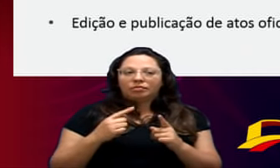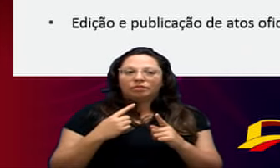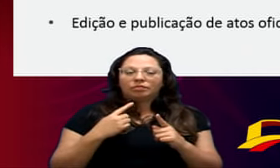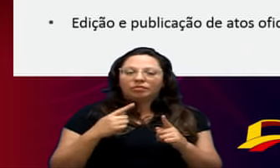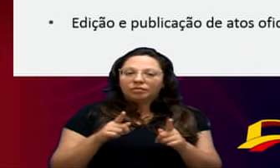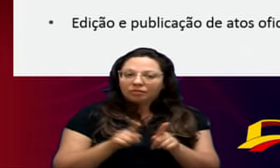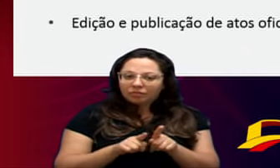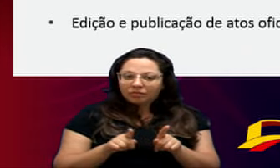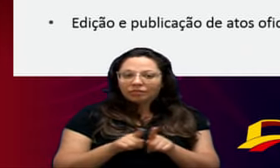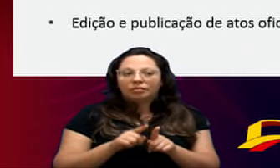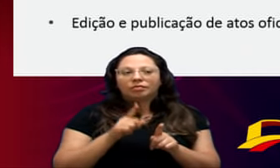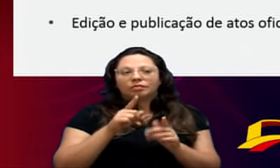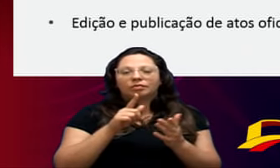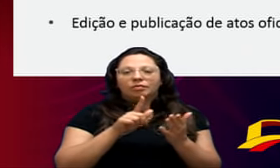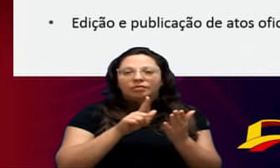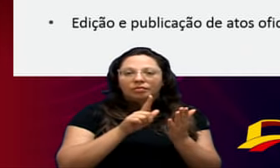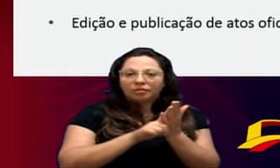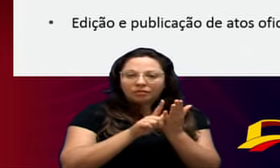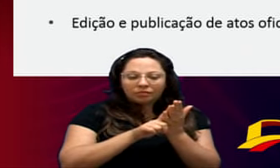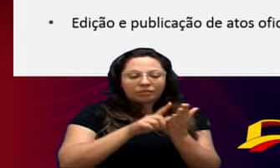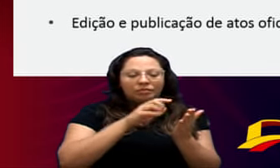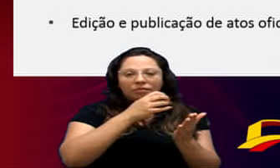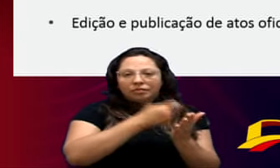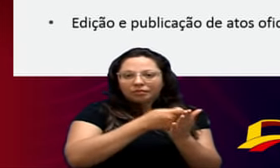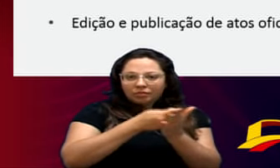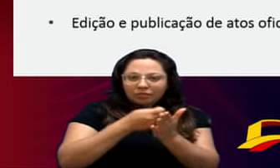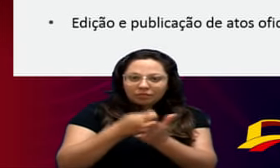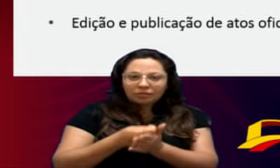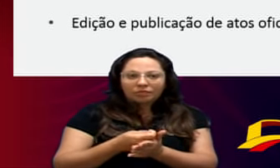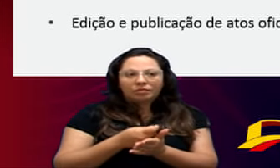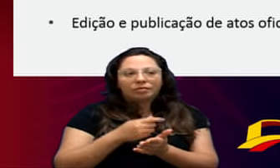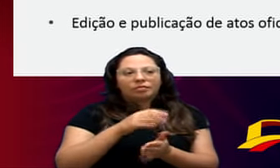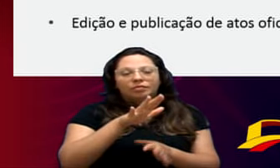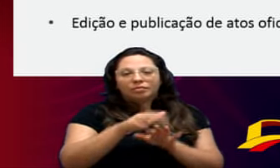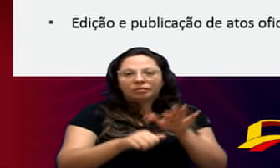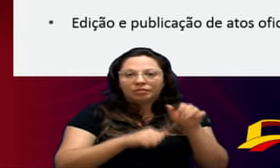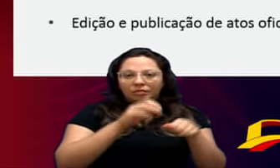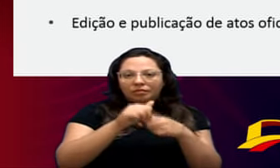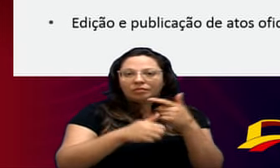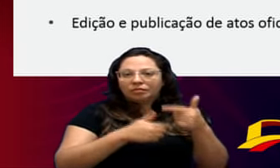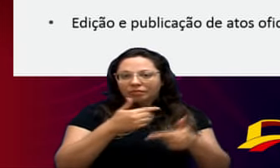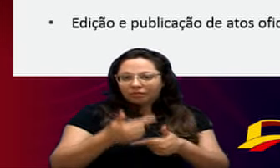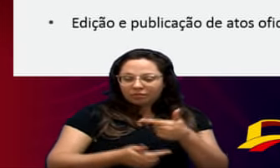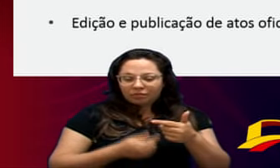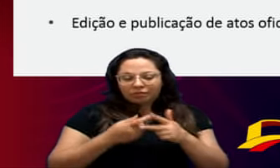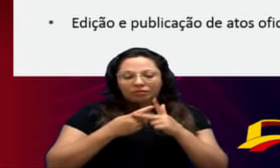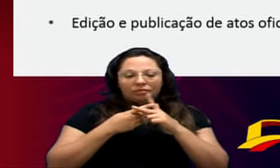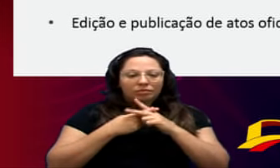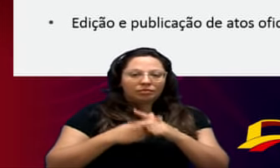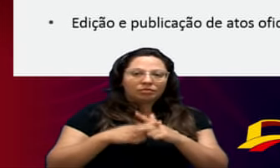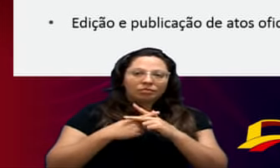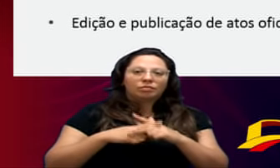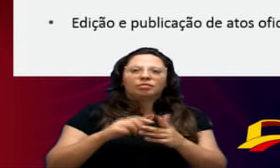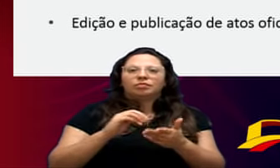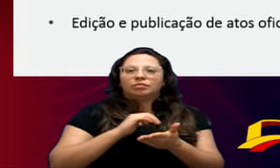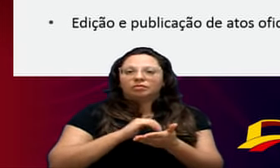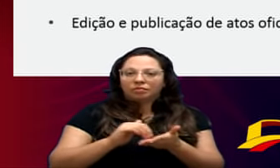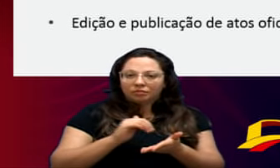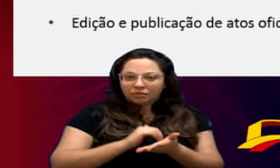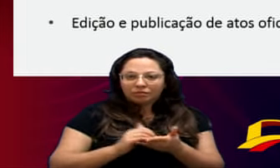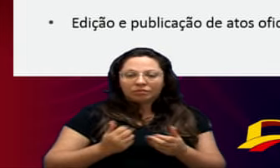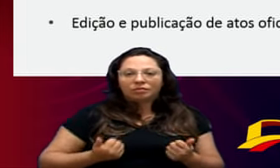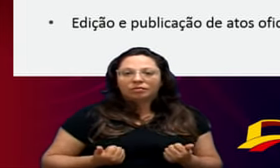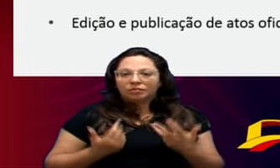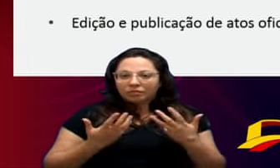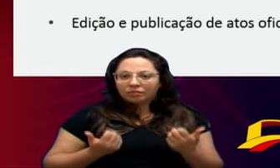folha de pagamento da prefeitura despesas processuais contratação de serviços e a manutenção da própria secretaria despesas